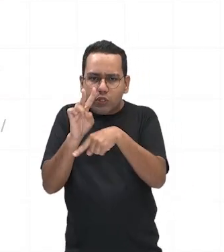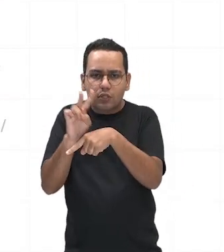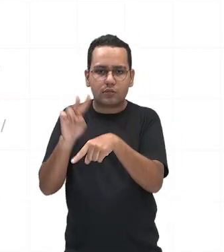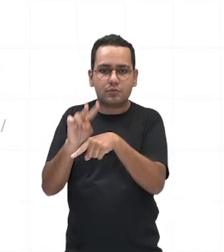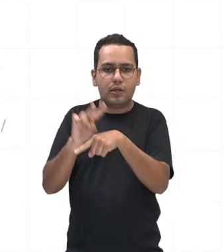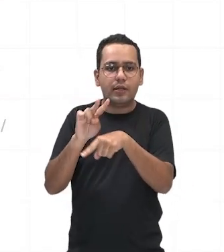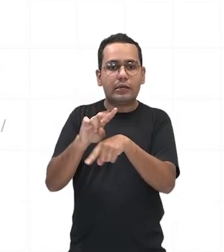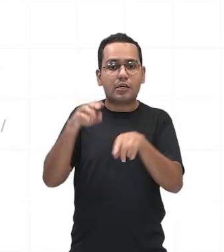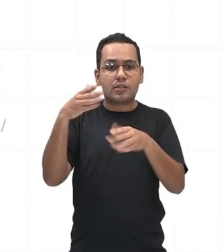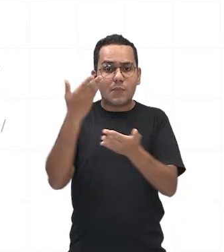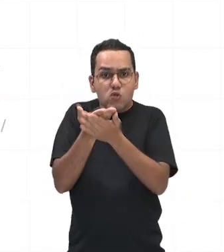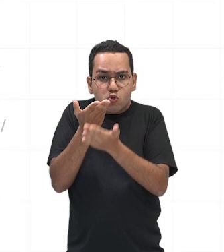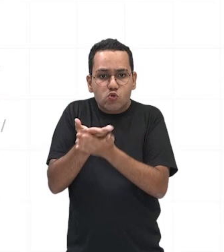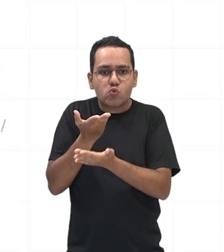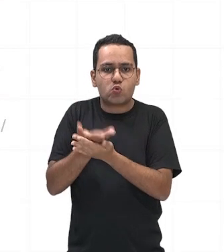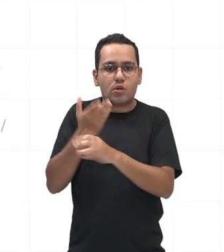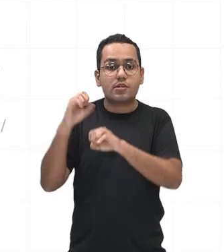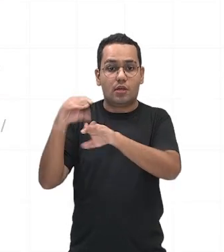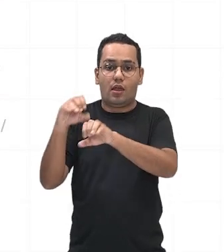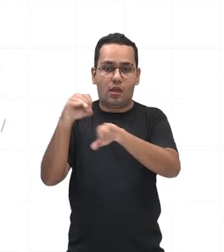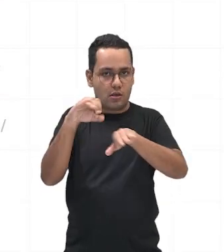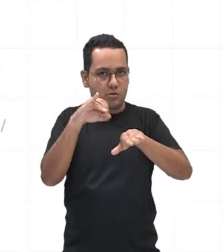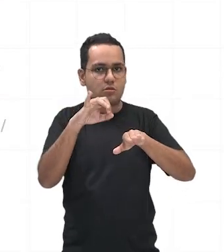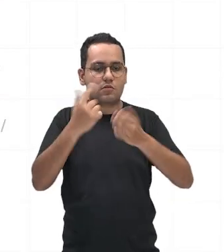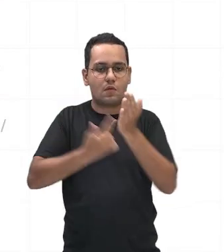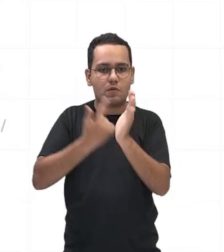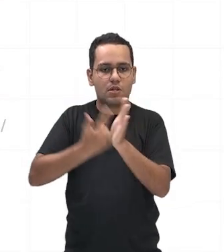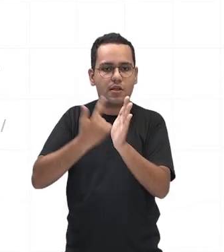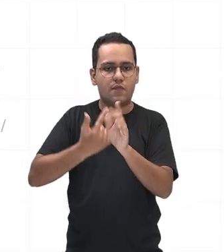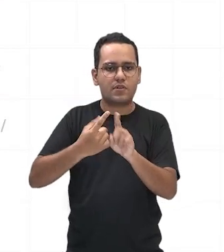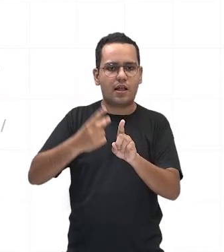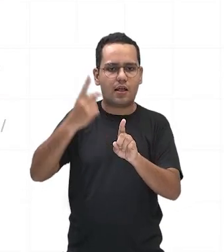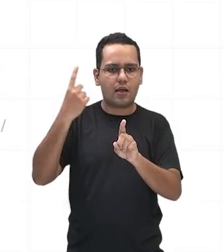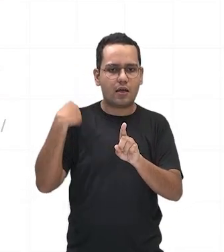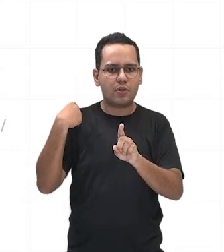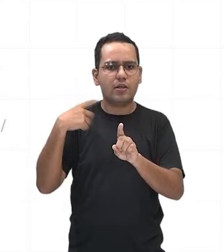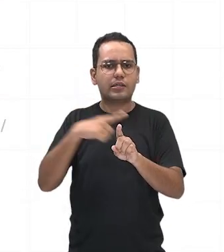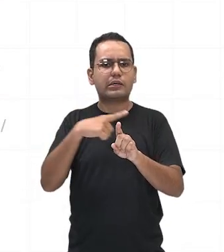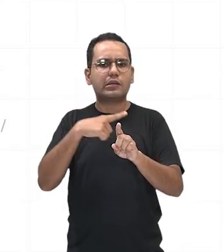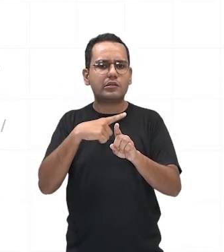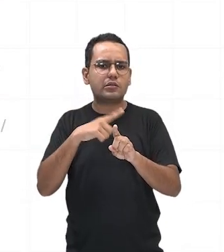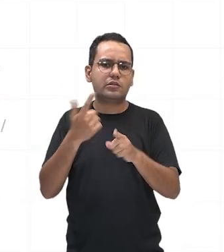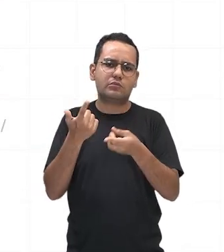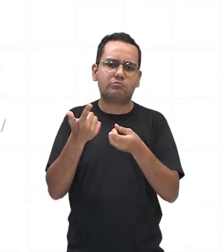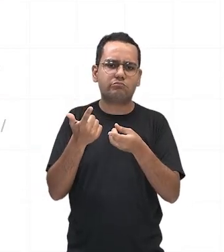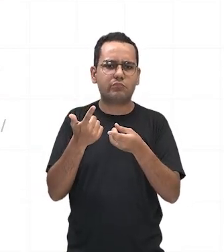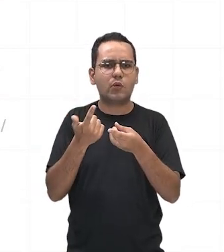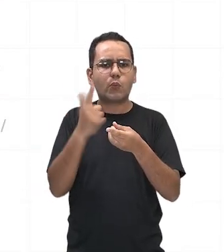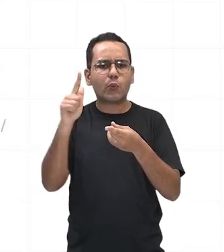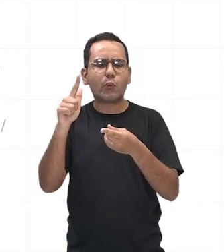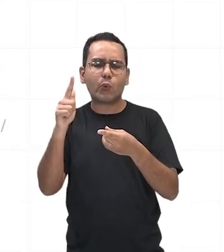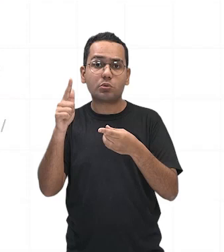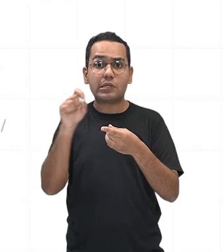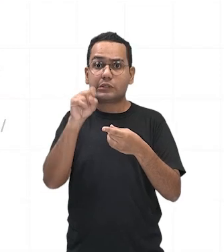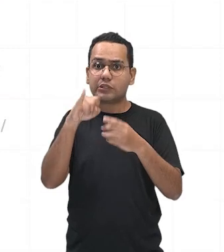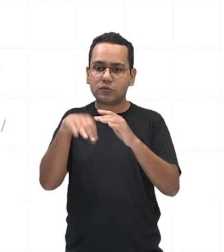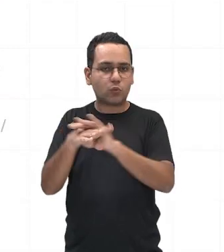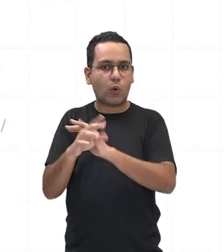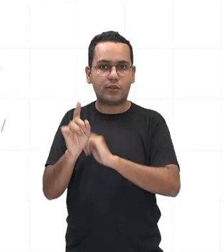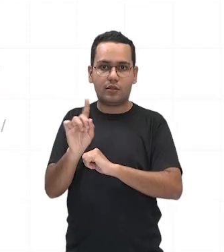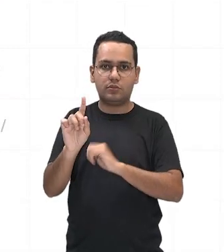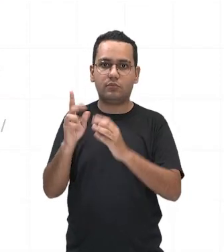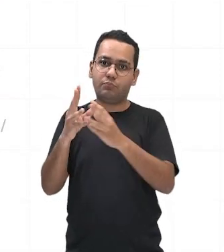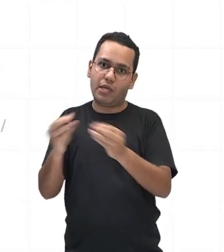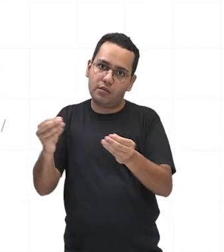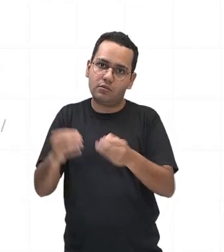de outro modo, né, teriam, então, se perdido. E é isso que diz aí o historiador Thomas Woods, tá? Os monges copistas